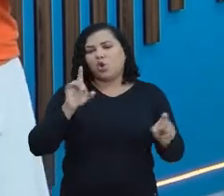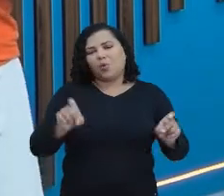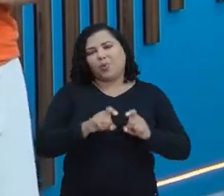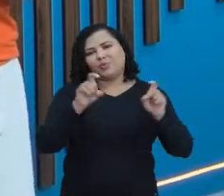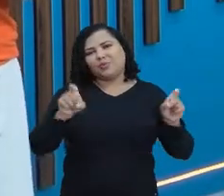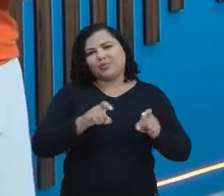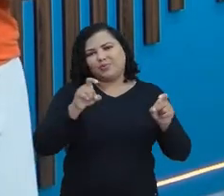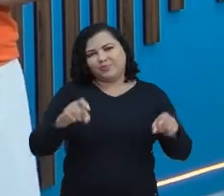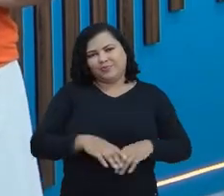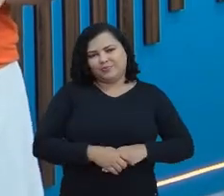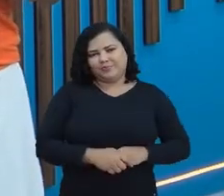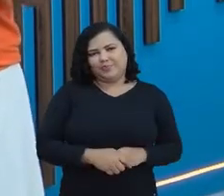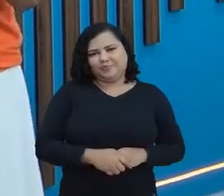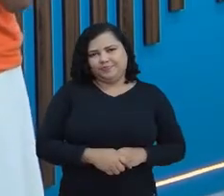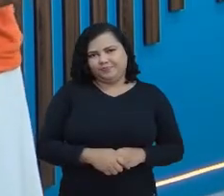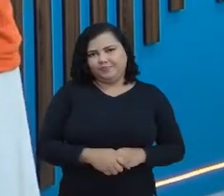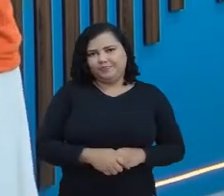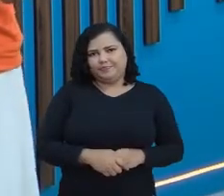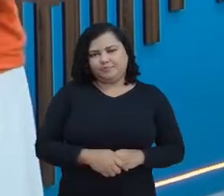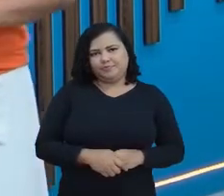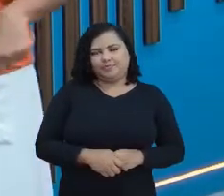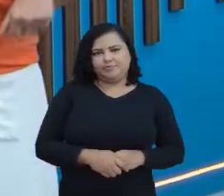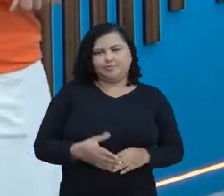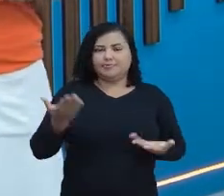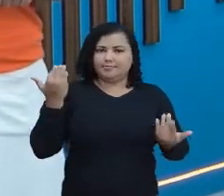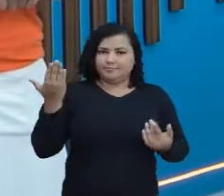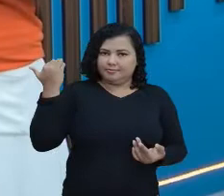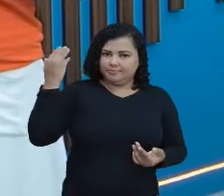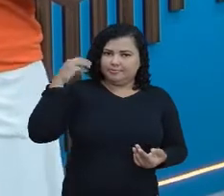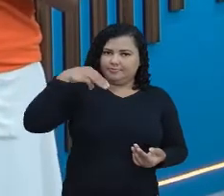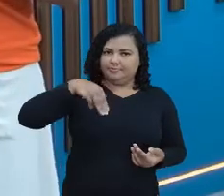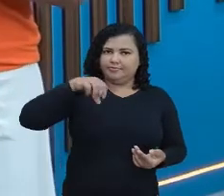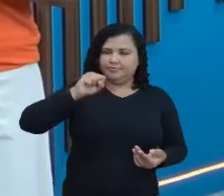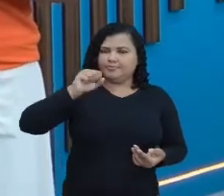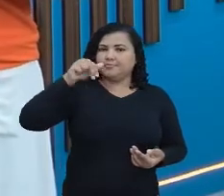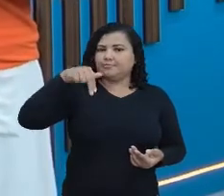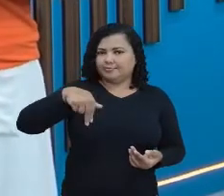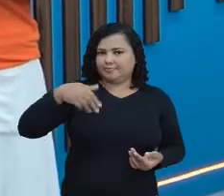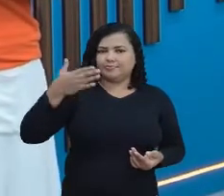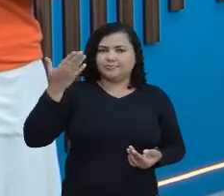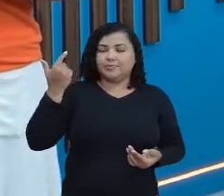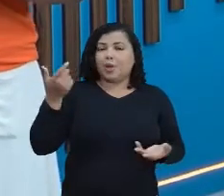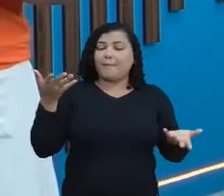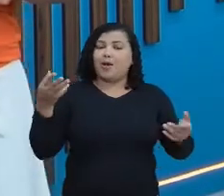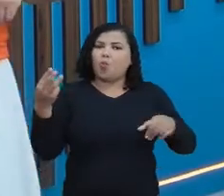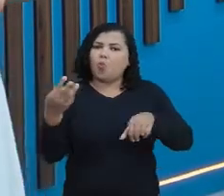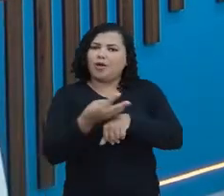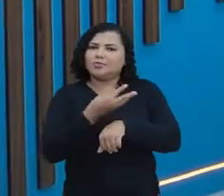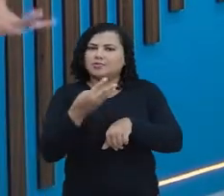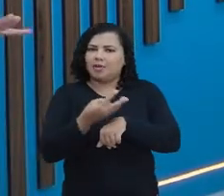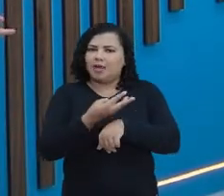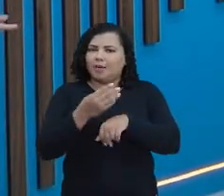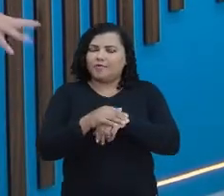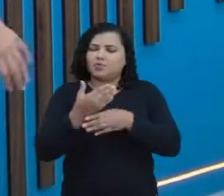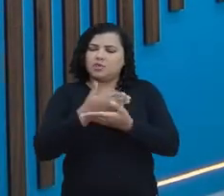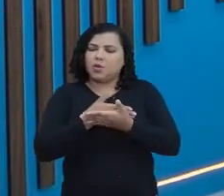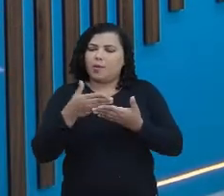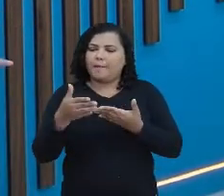pelo computador. E aí por isso você tem o quê? O MSN, o Skype. Mas aí quando você passa a